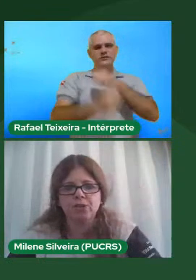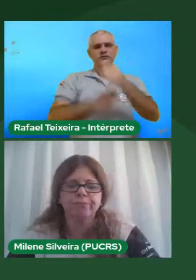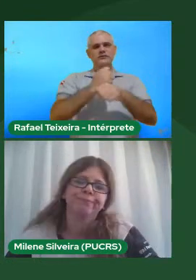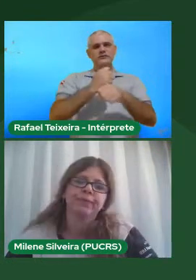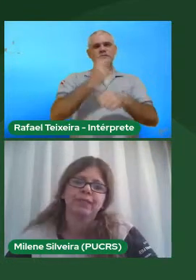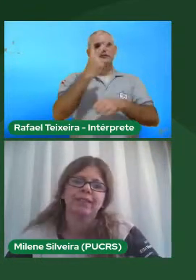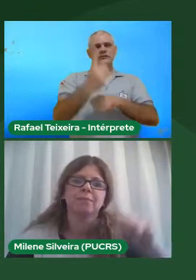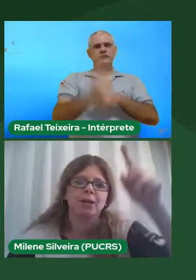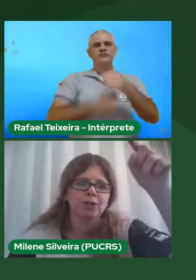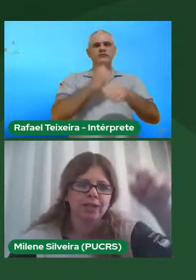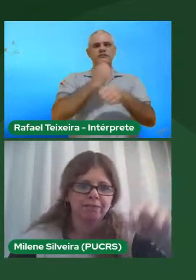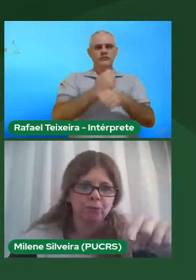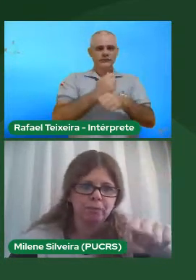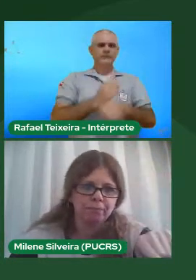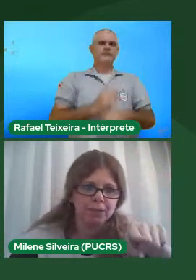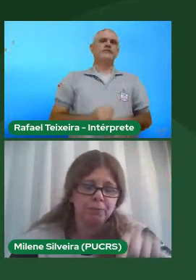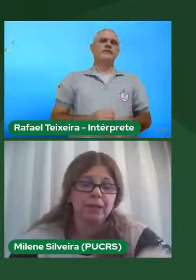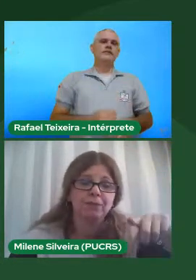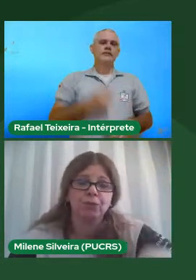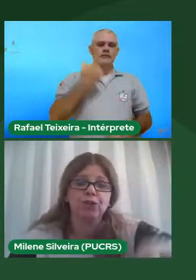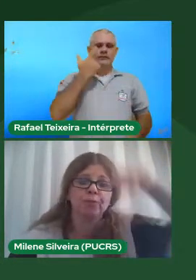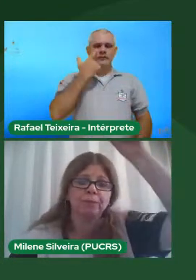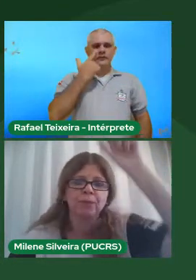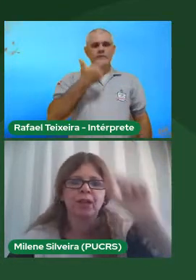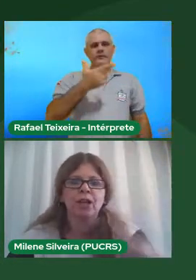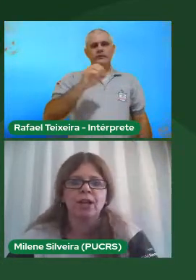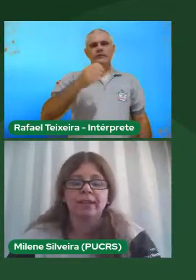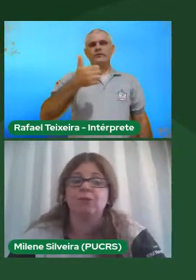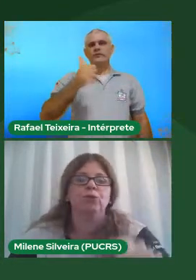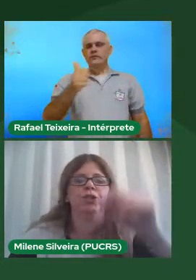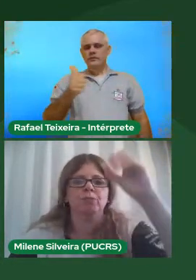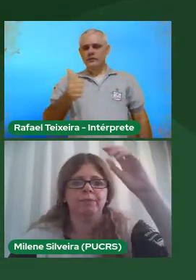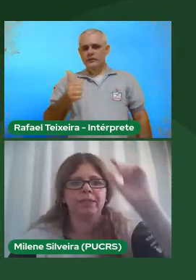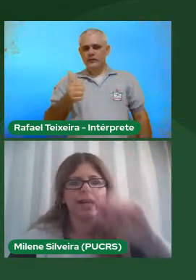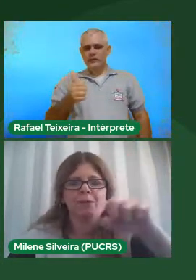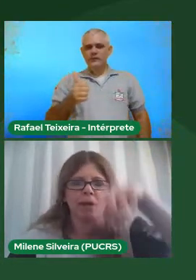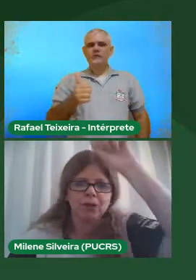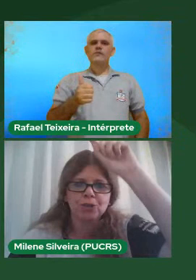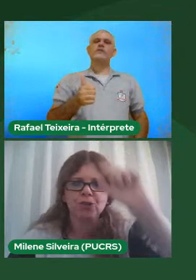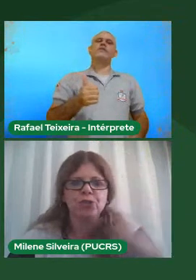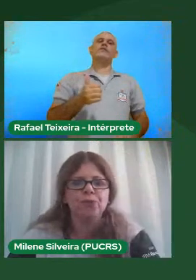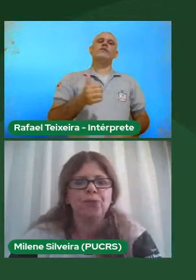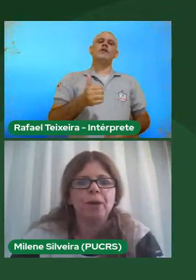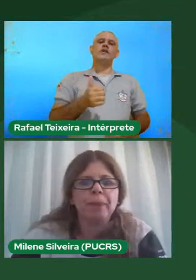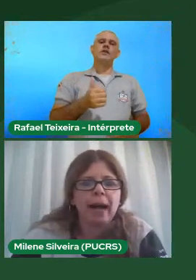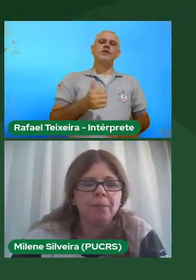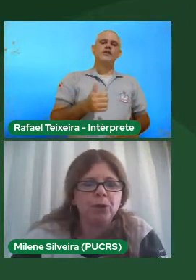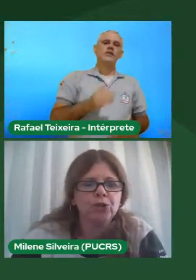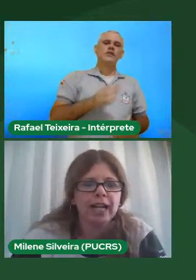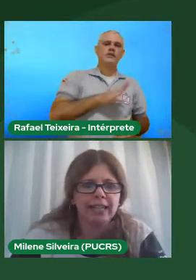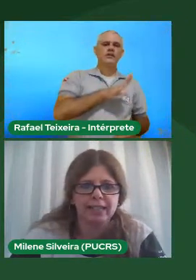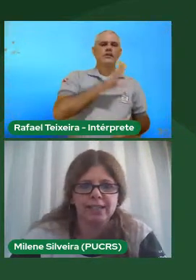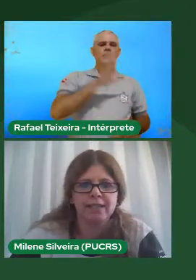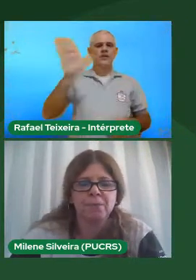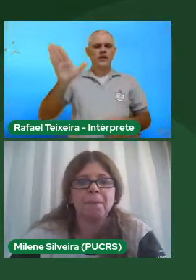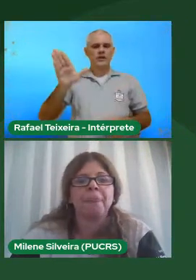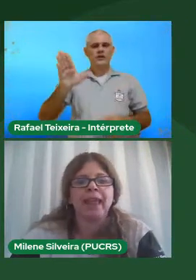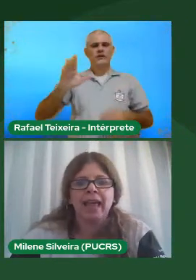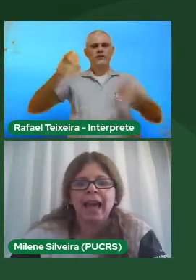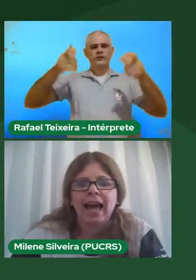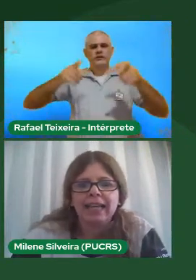estava aqui embaixo não, né, mais no meio, estava em Curitiba, estava em Belo Horizonte, foi para Porto de